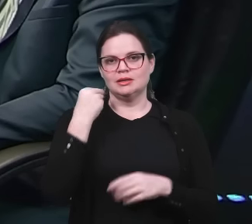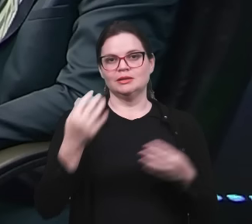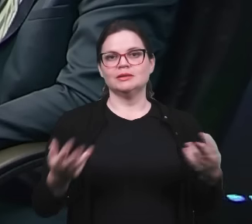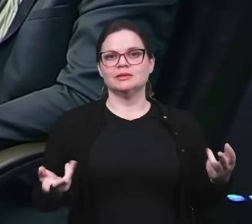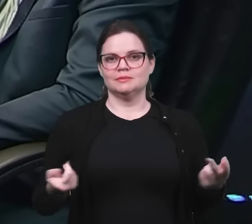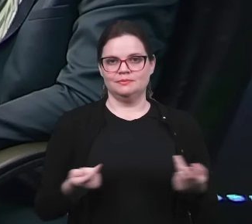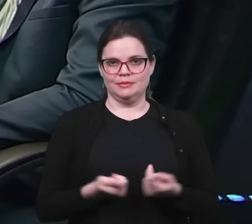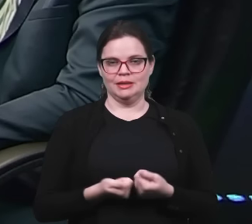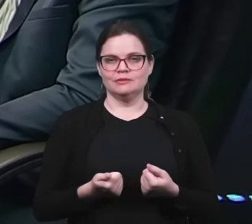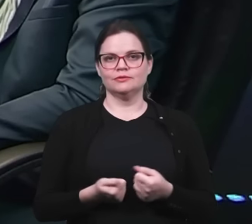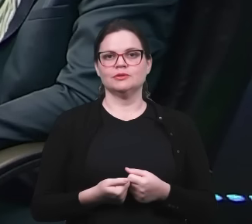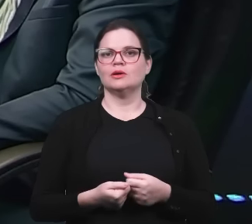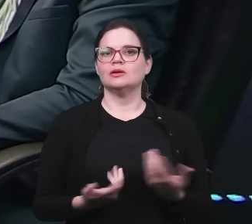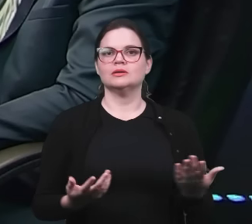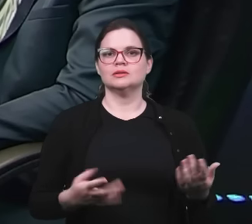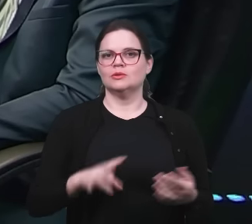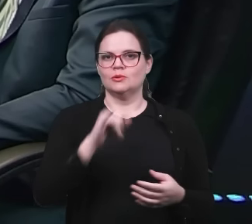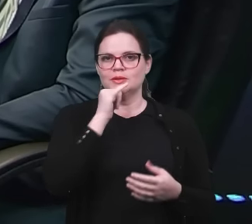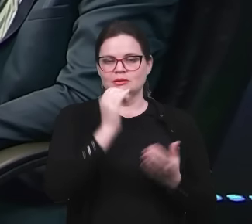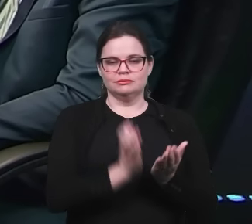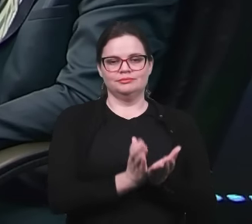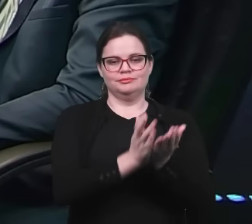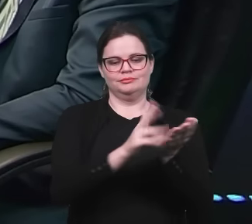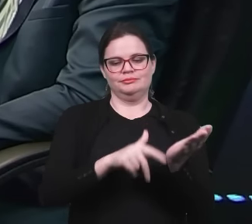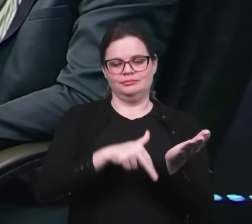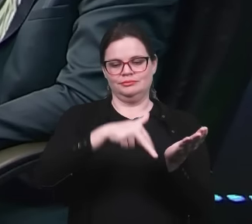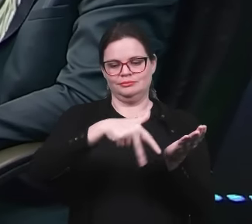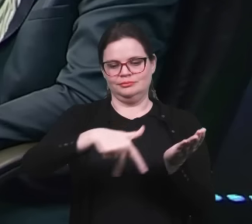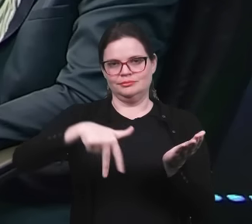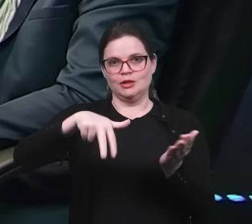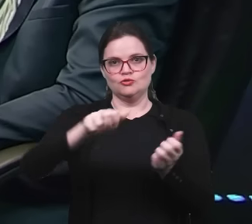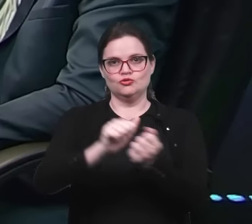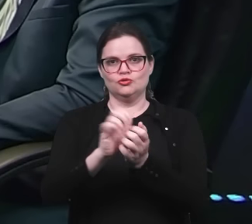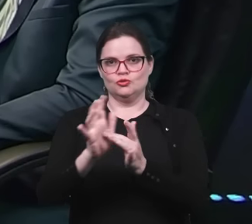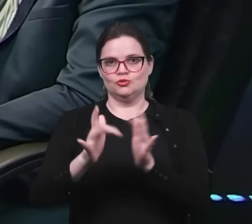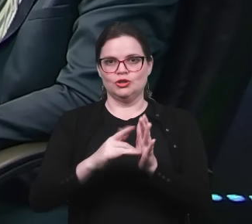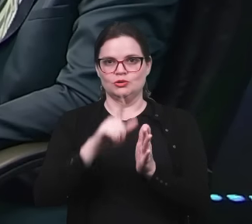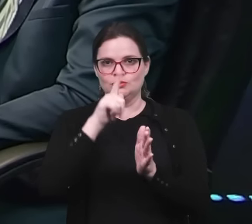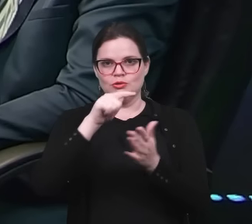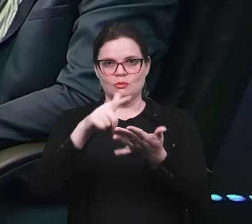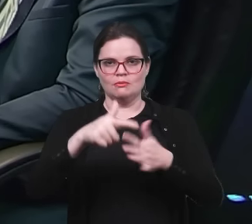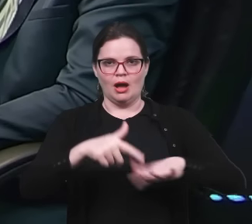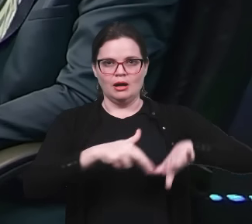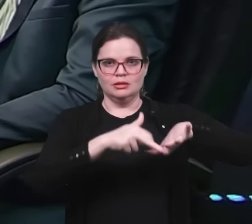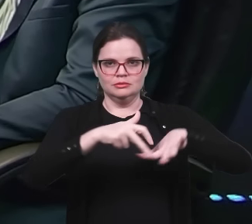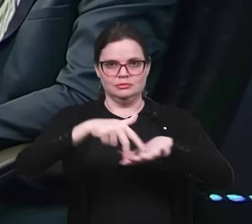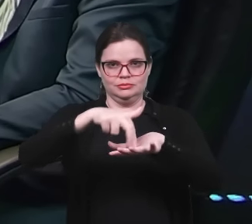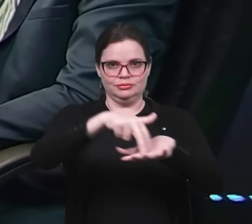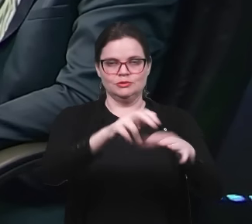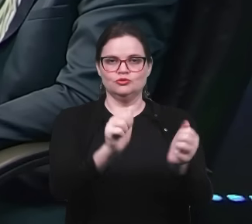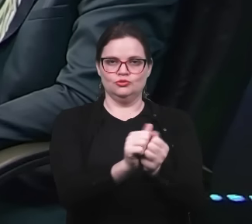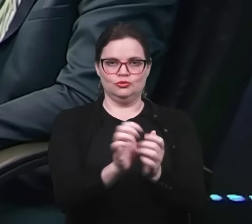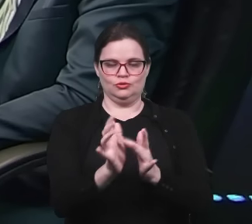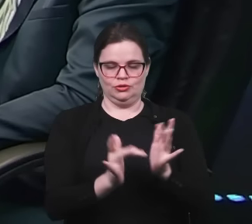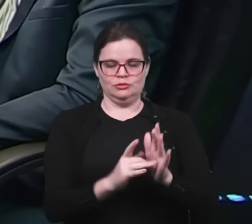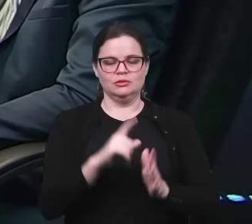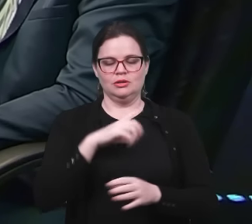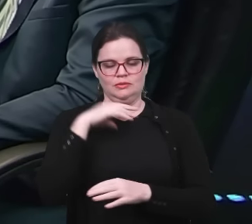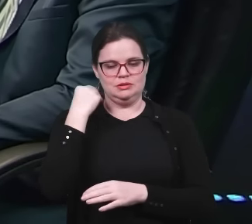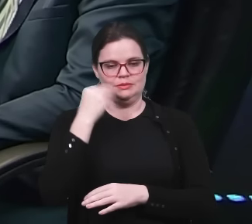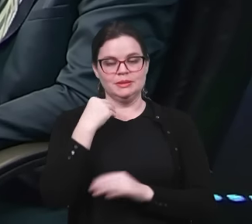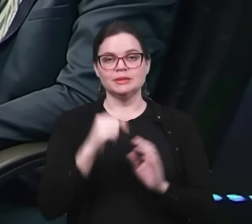Maravilhosas. Andou sobre as águas, né? Muitas experiências maravilhosas que Pedro teve. Mas